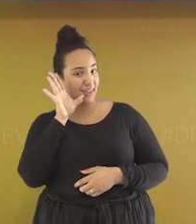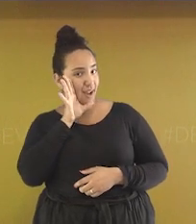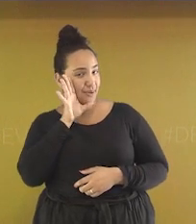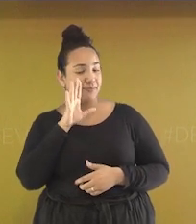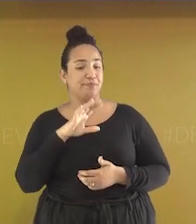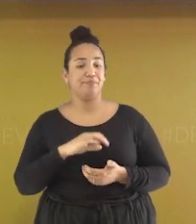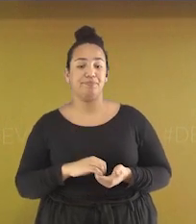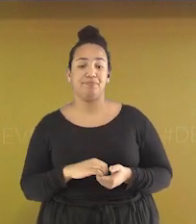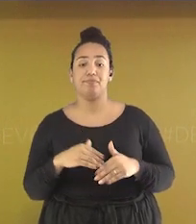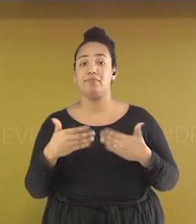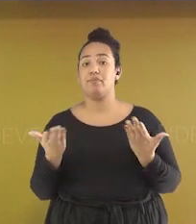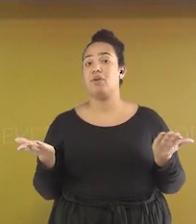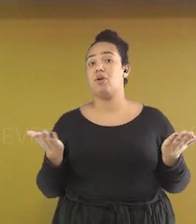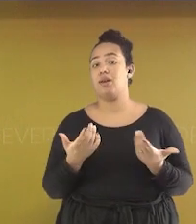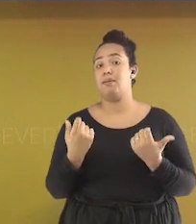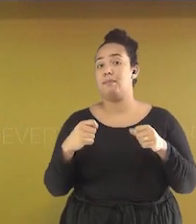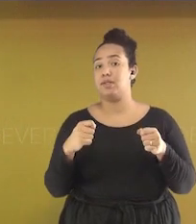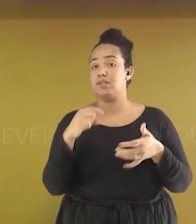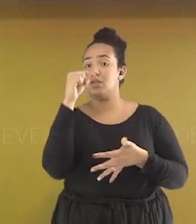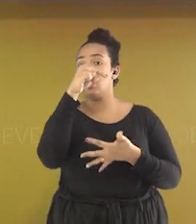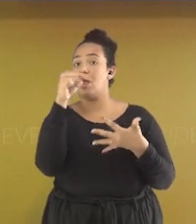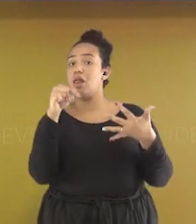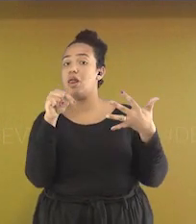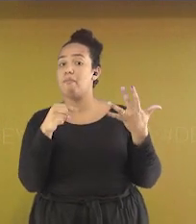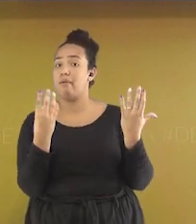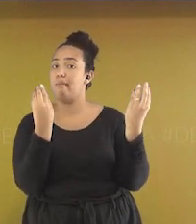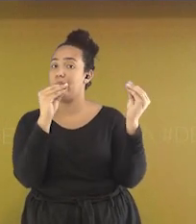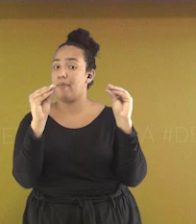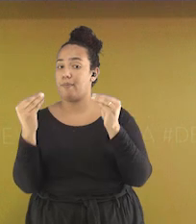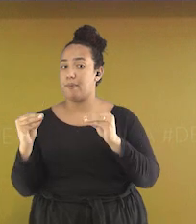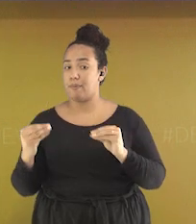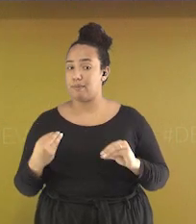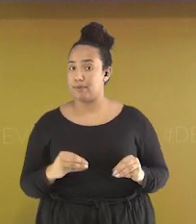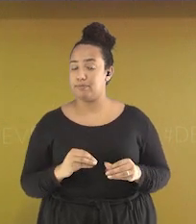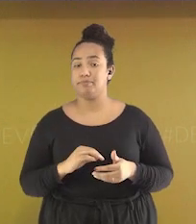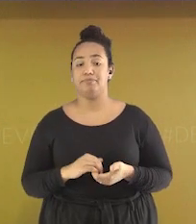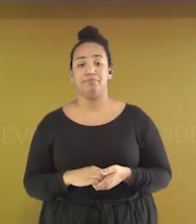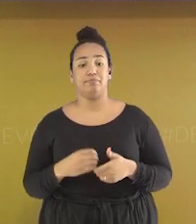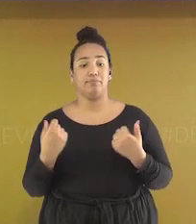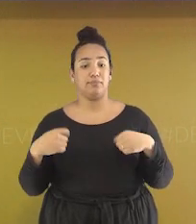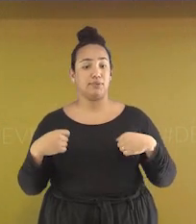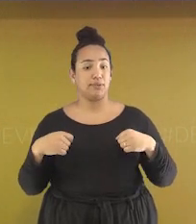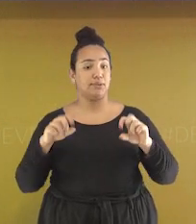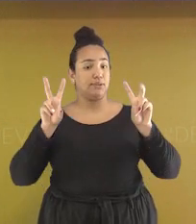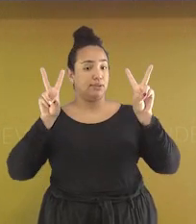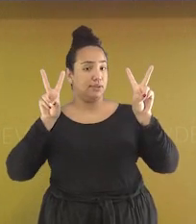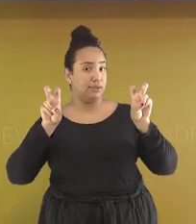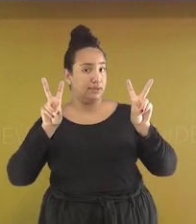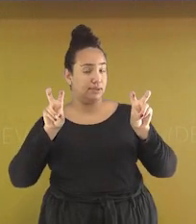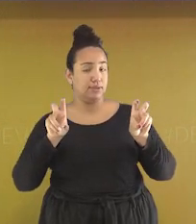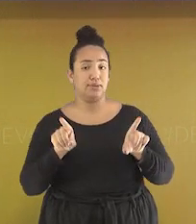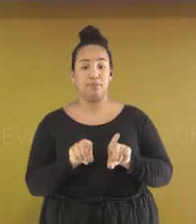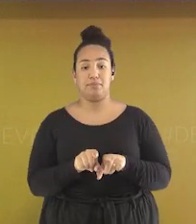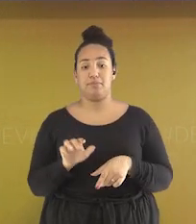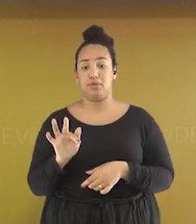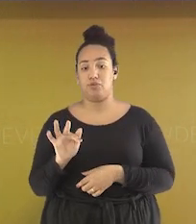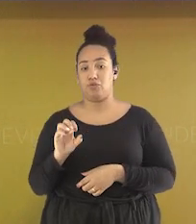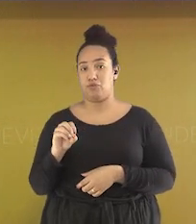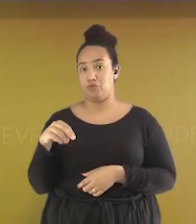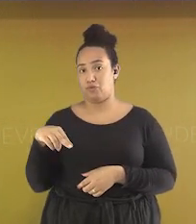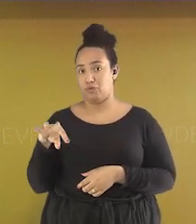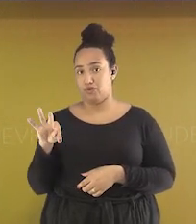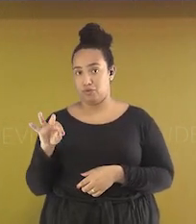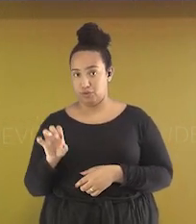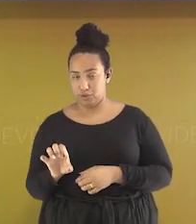né? Agora nós precisamos adicionar outras informações no gráfico. Precisamos colocar o título, a